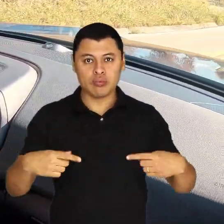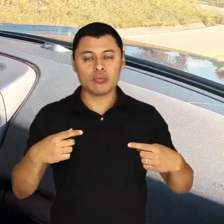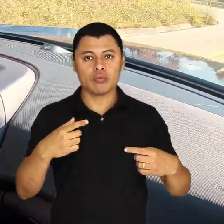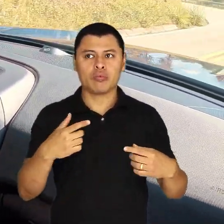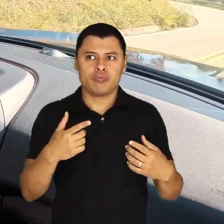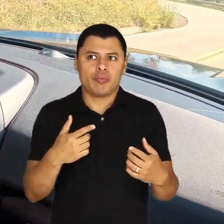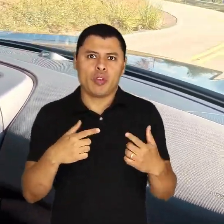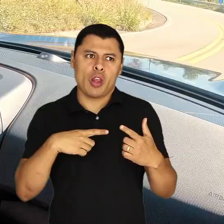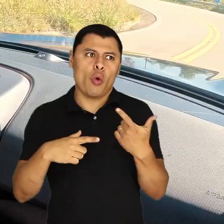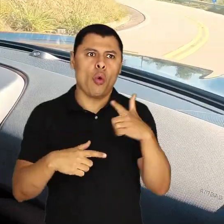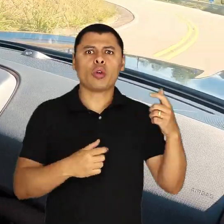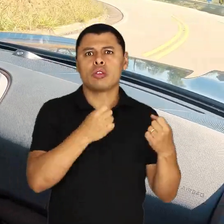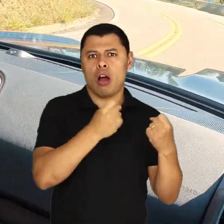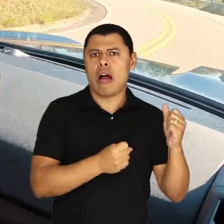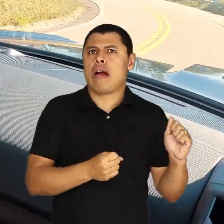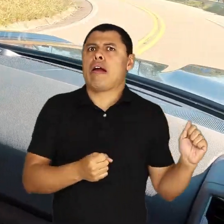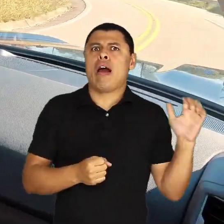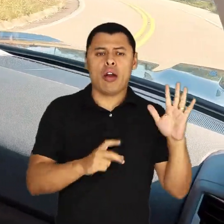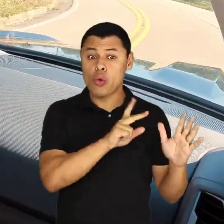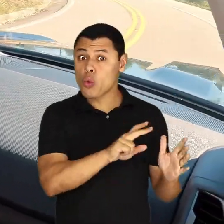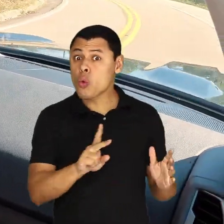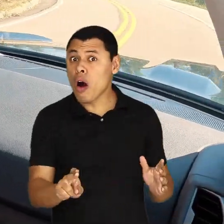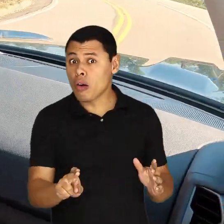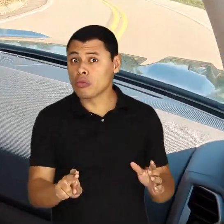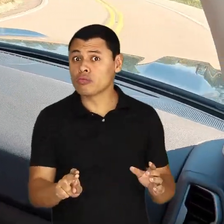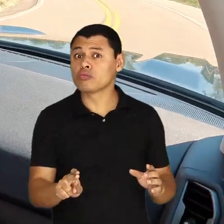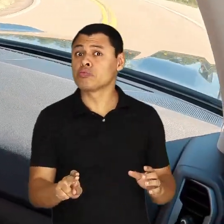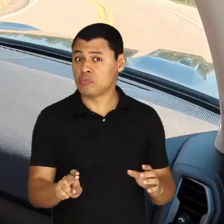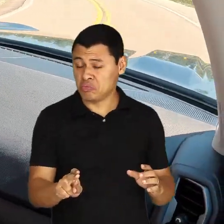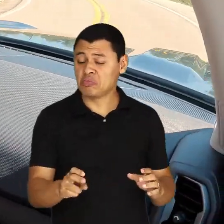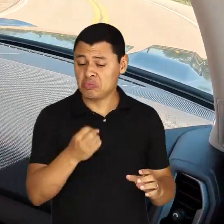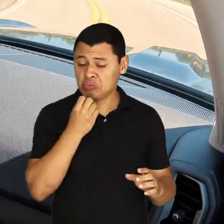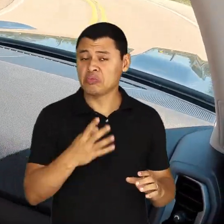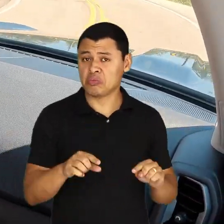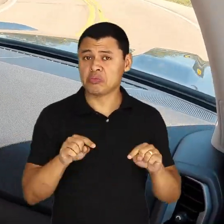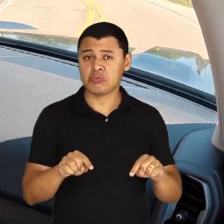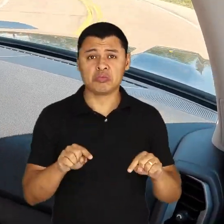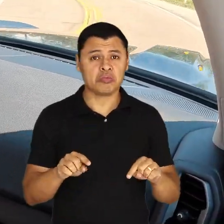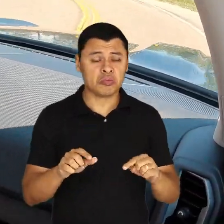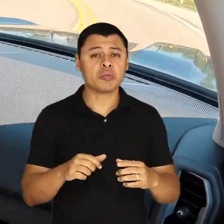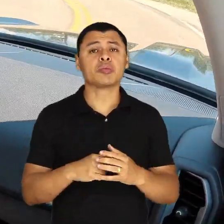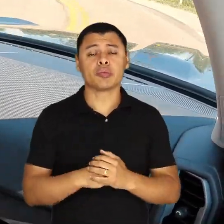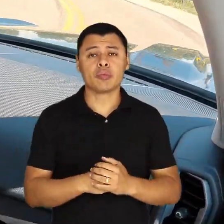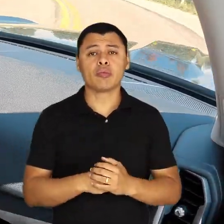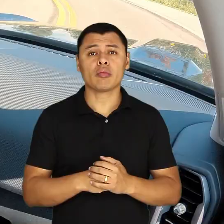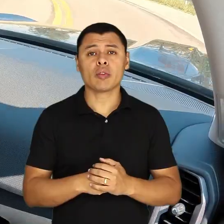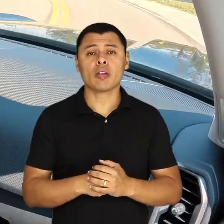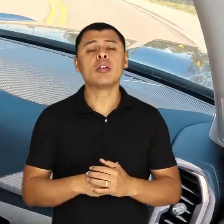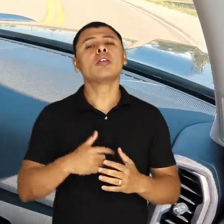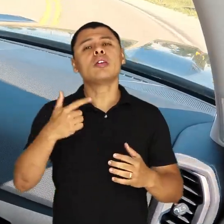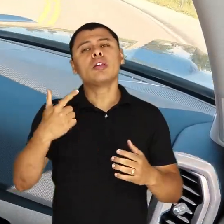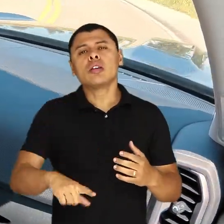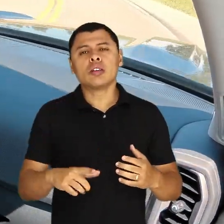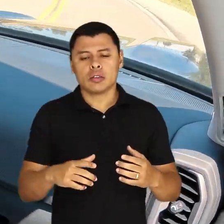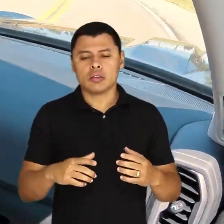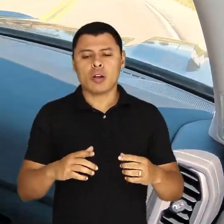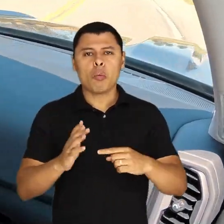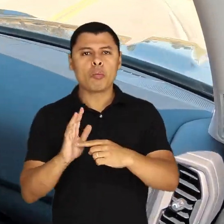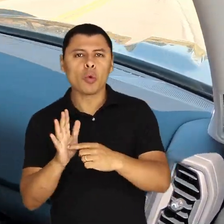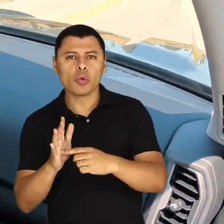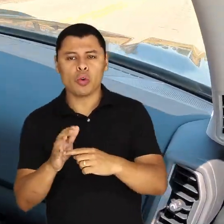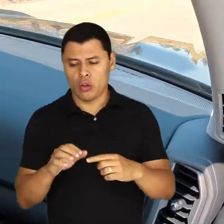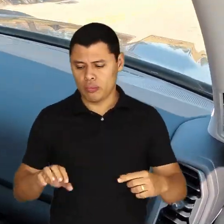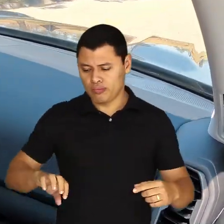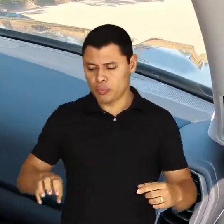suspensão, olha, coisa que a gente vê em veículos bem mais caros. Então tem um refino de projeto aqui bem interessante, né? Esse combo, né,